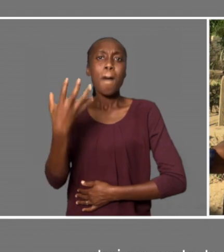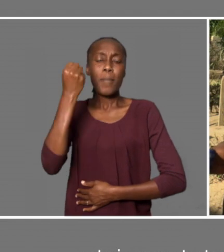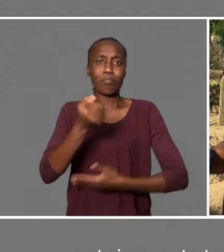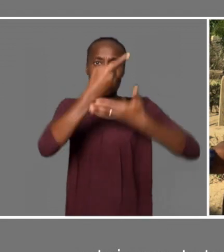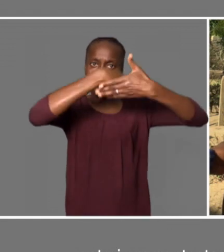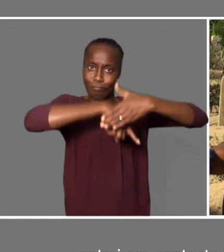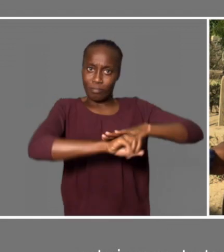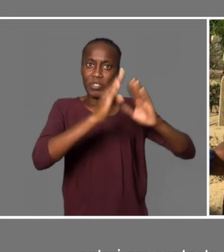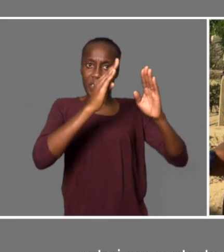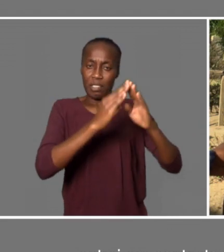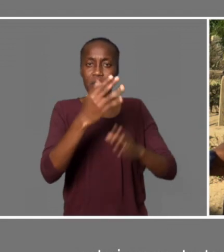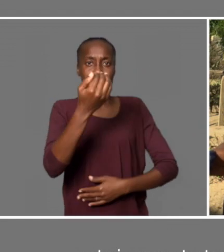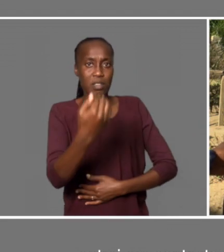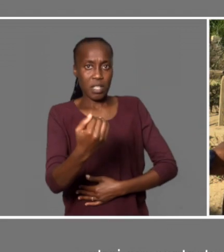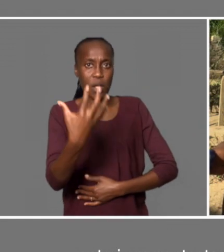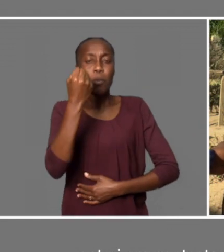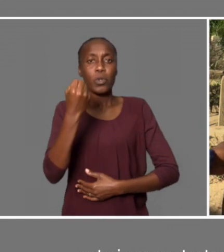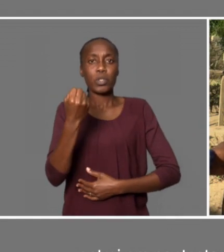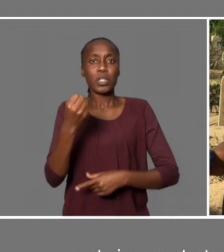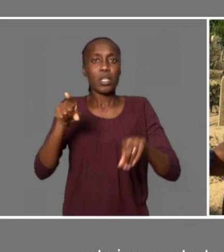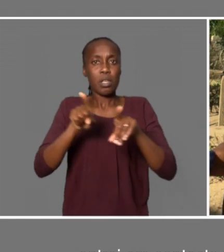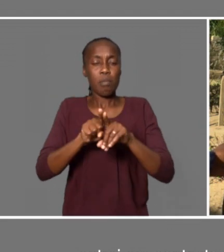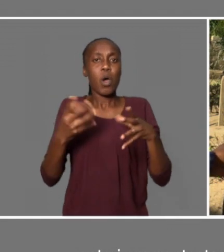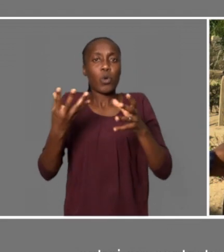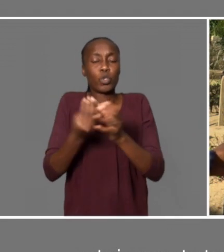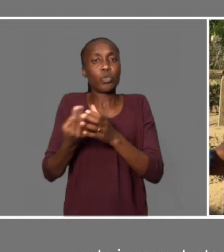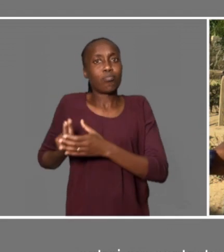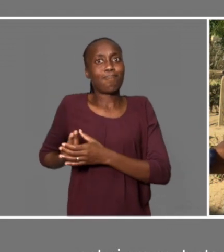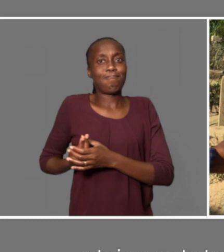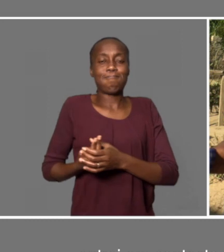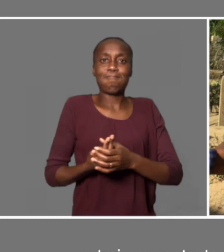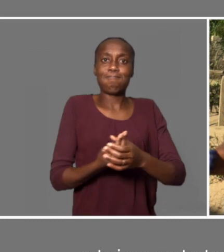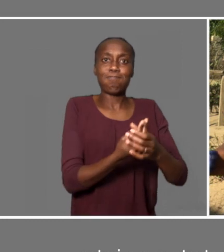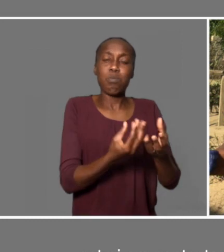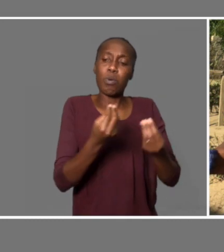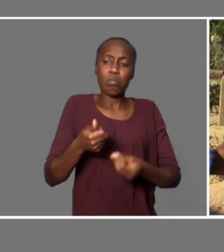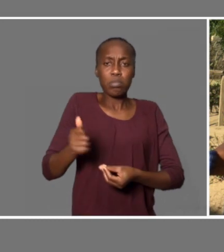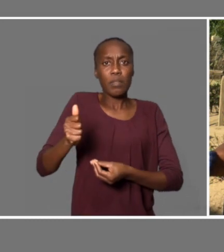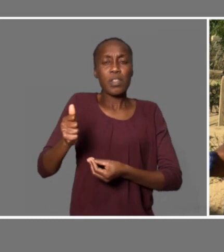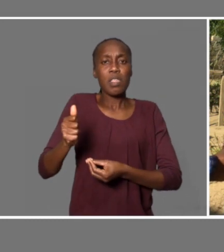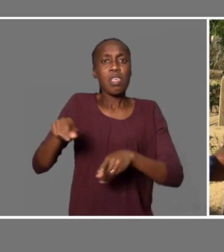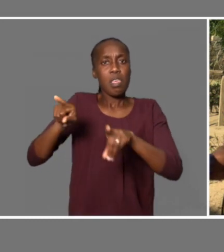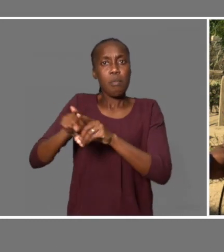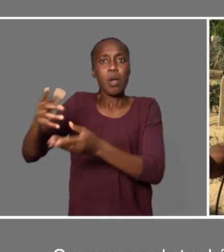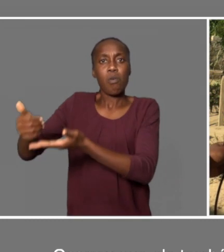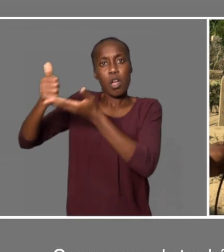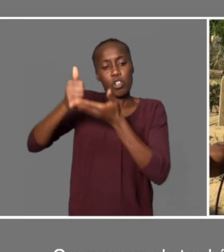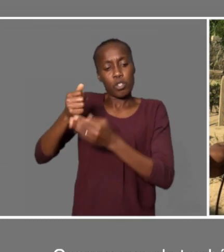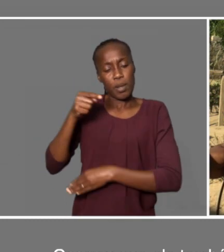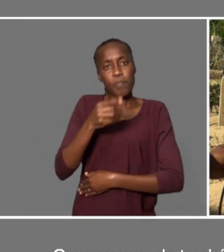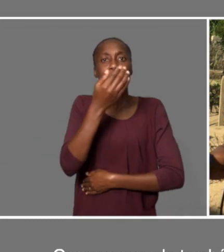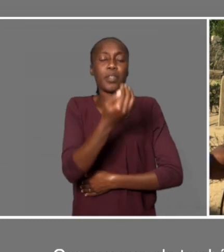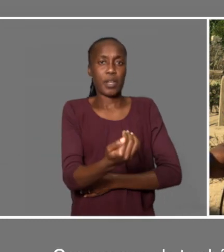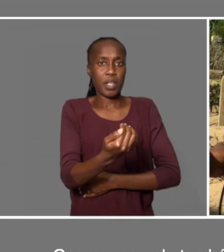pudesse ir com ele, para ver qual é que podia ser também o apoio que podíamos escolher dele. Ocorreu que